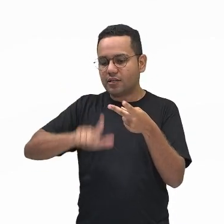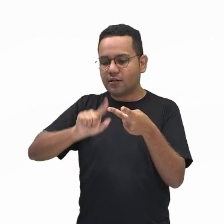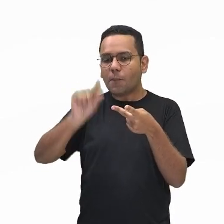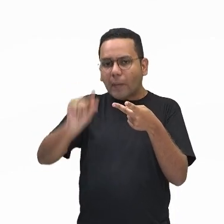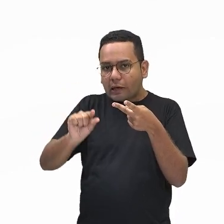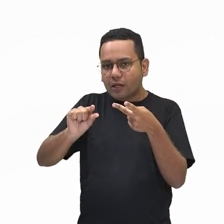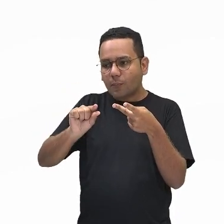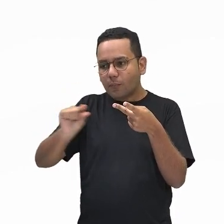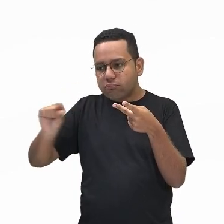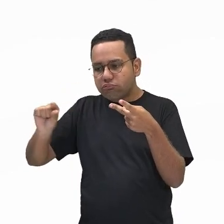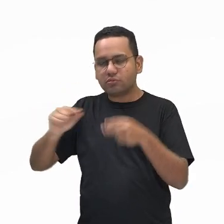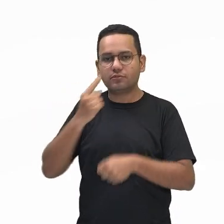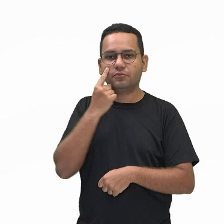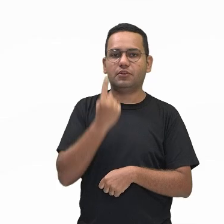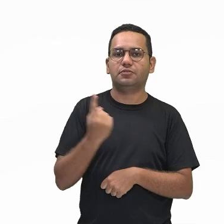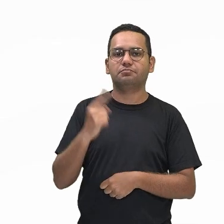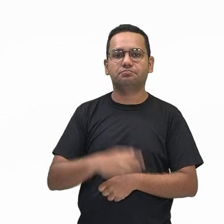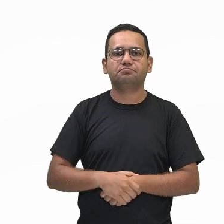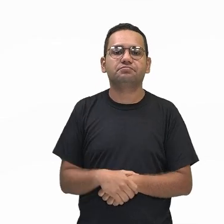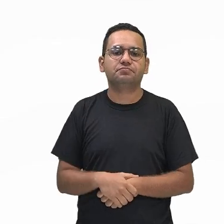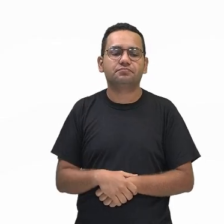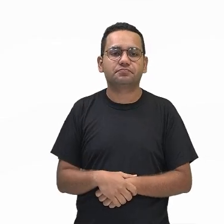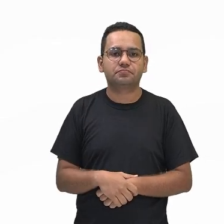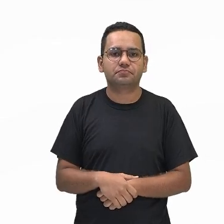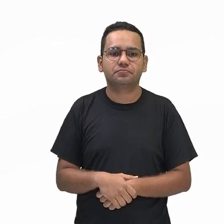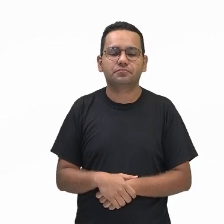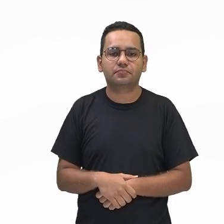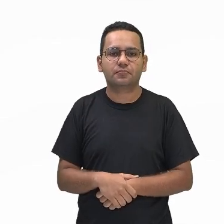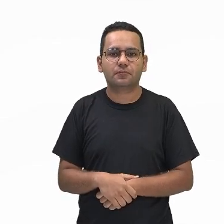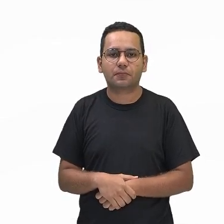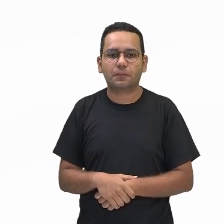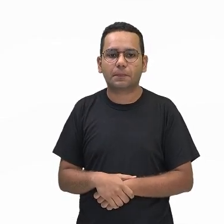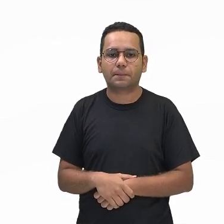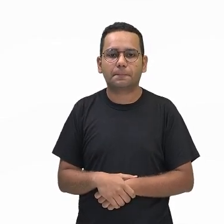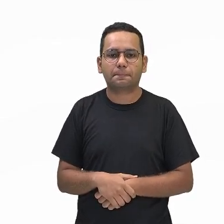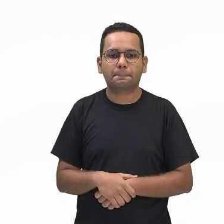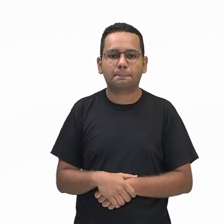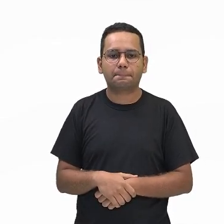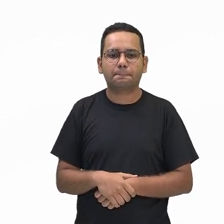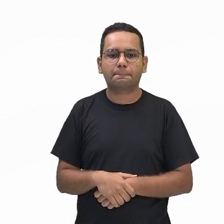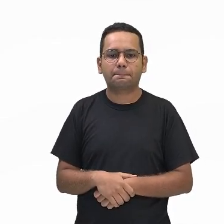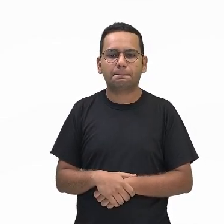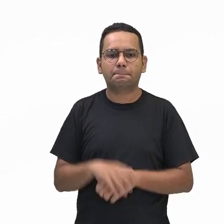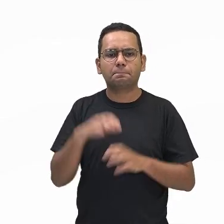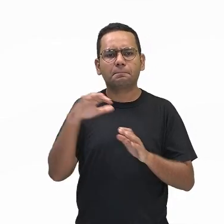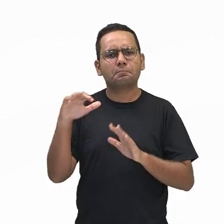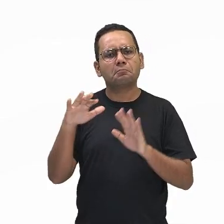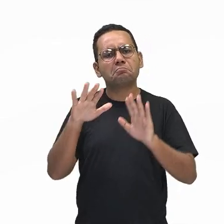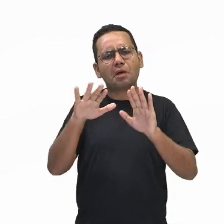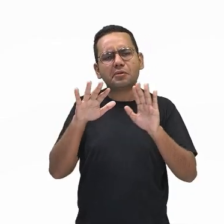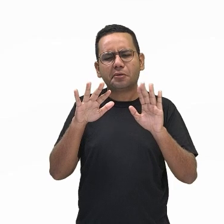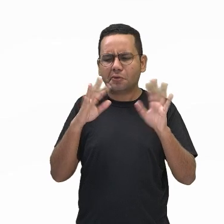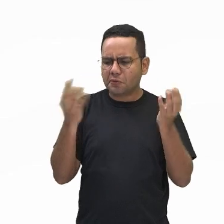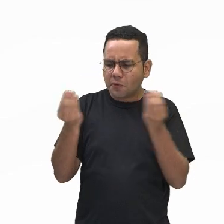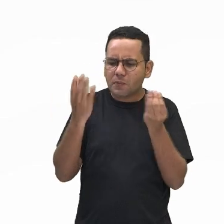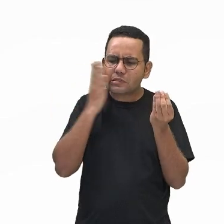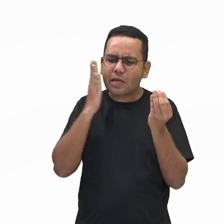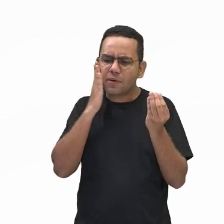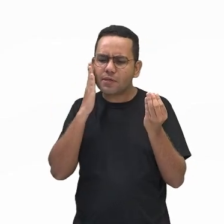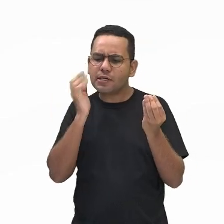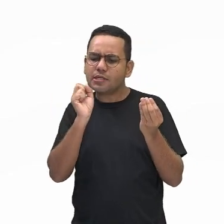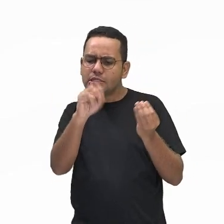minúsculo, azinho, bezinho, czinho e etc. E como a gente vai saber que determinadas características são dominantes,